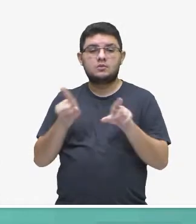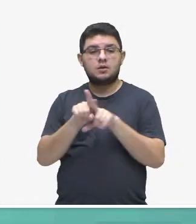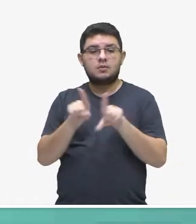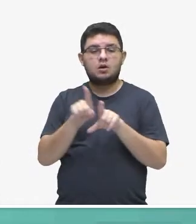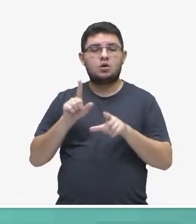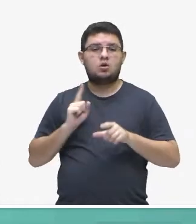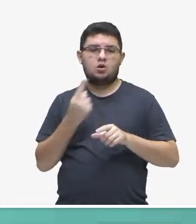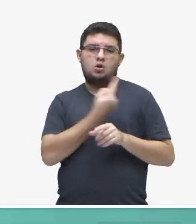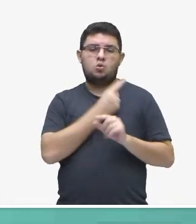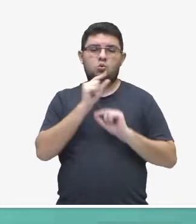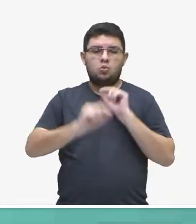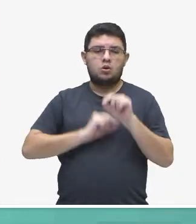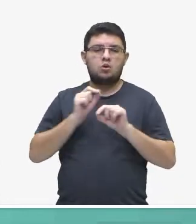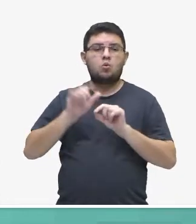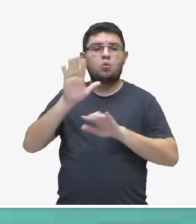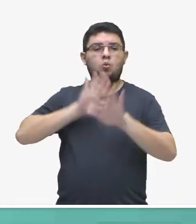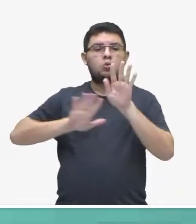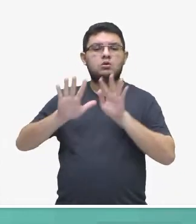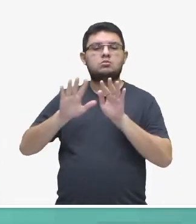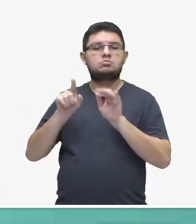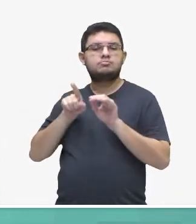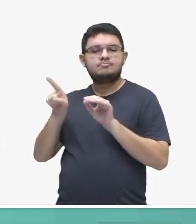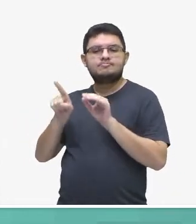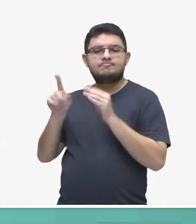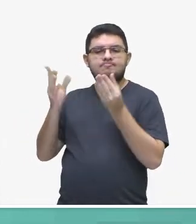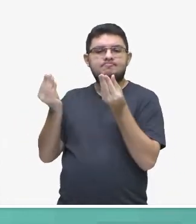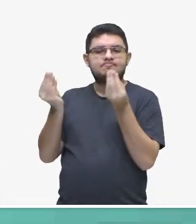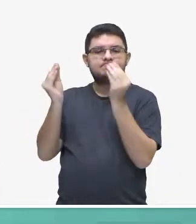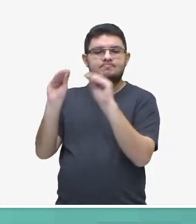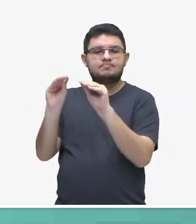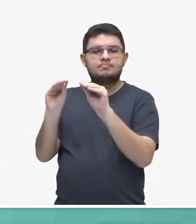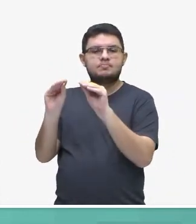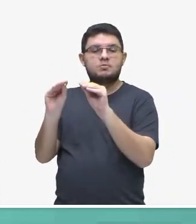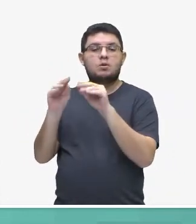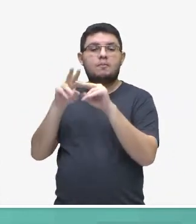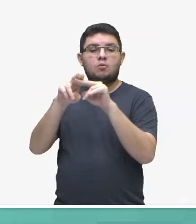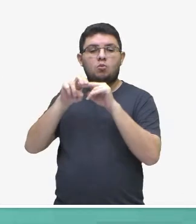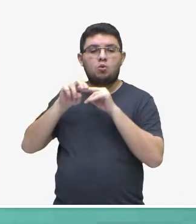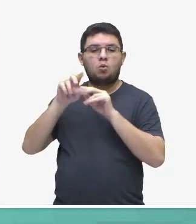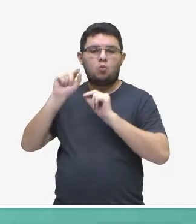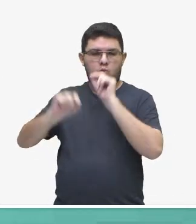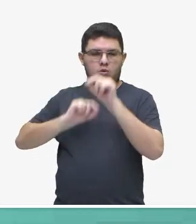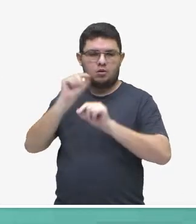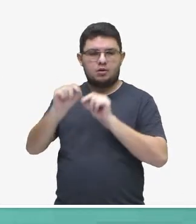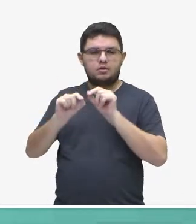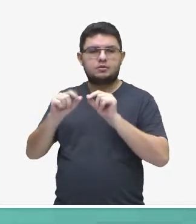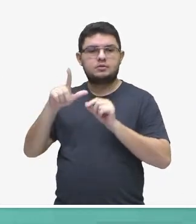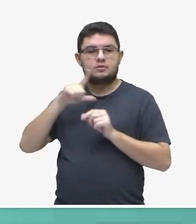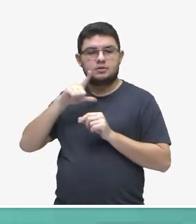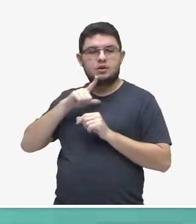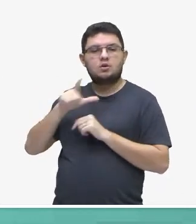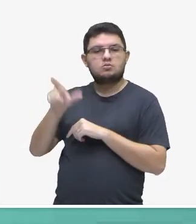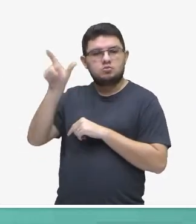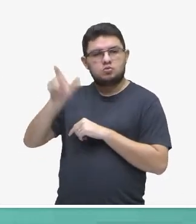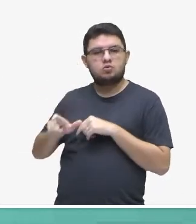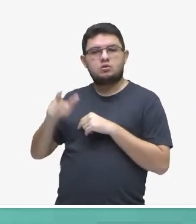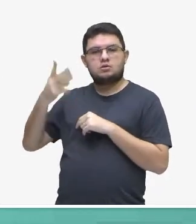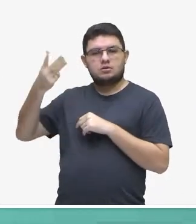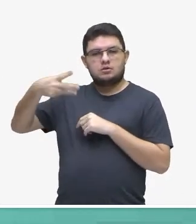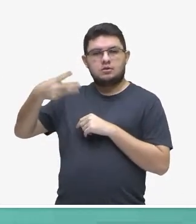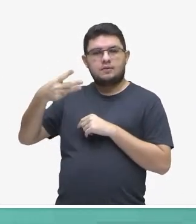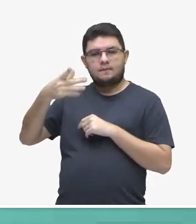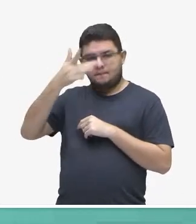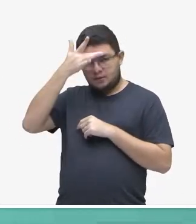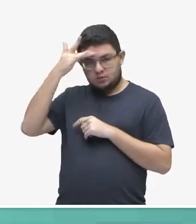for adicionar essa expressão para dentro dessa frase, que essa frase está usando o sujeito na terceira pessoa do singular, que é a